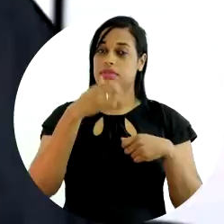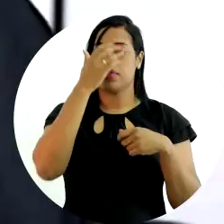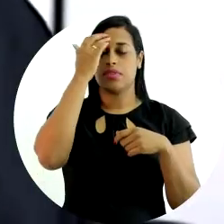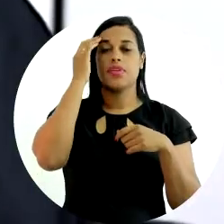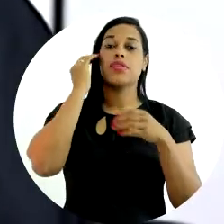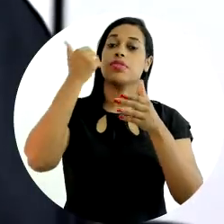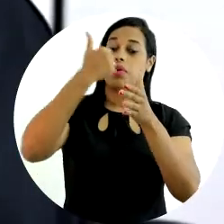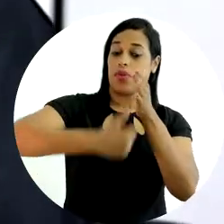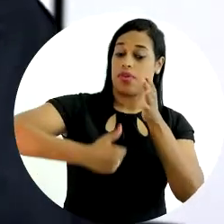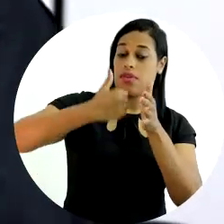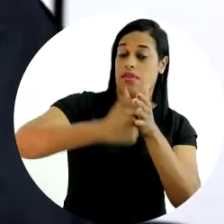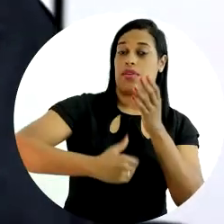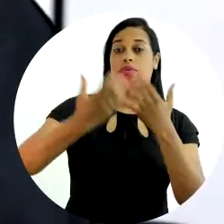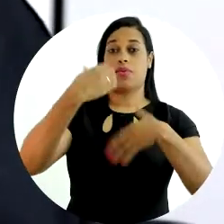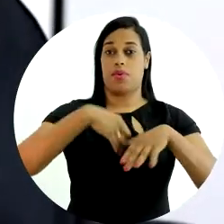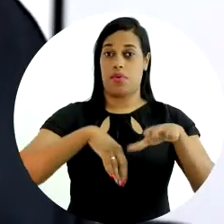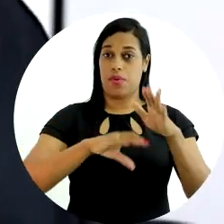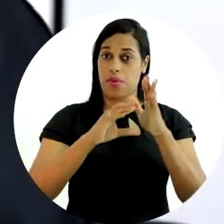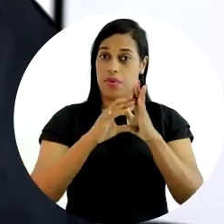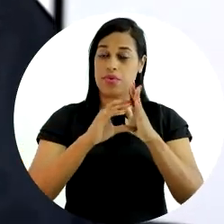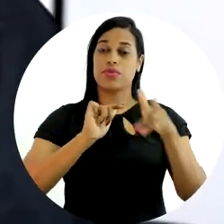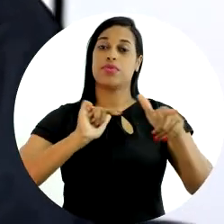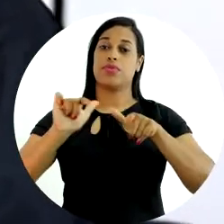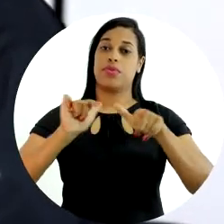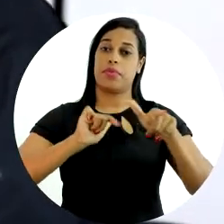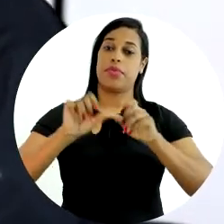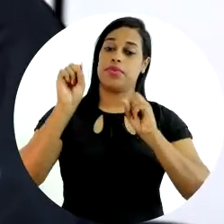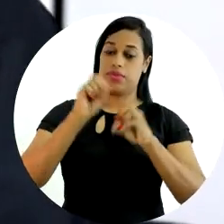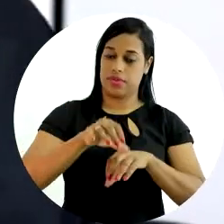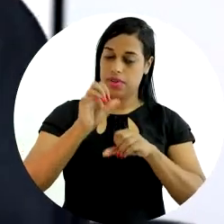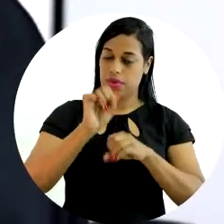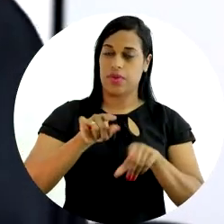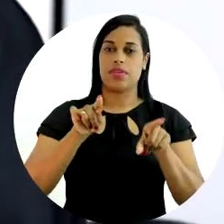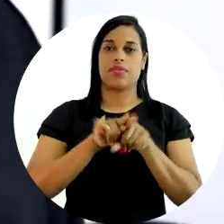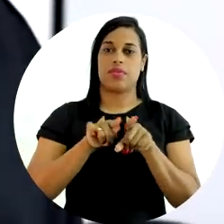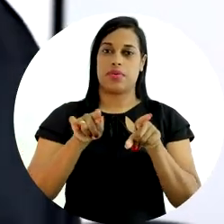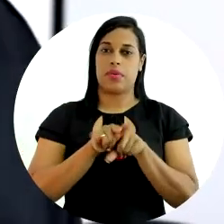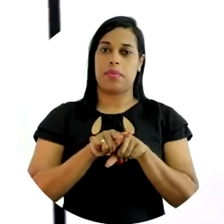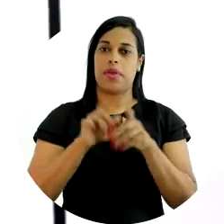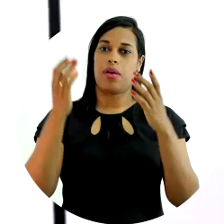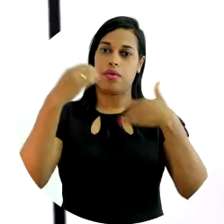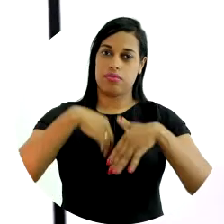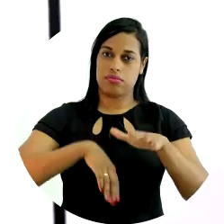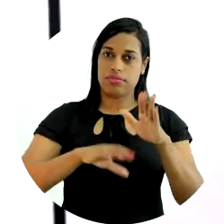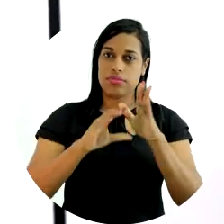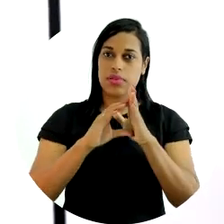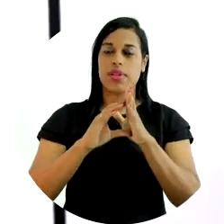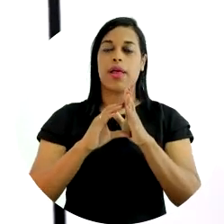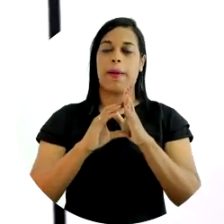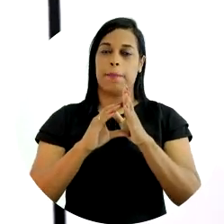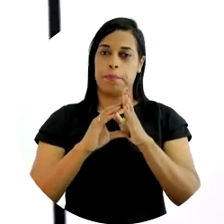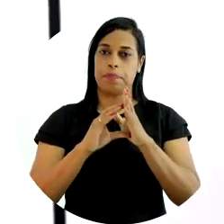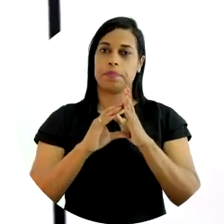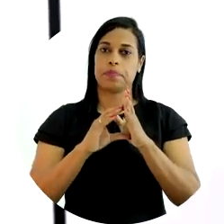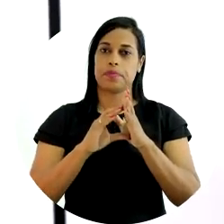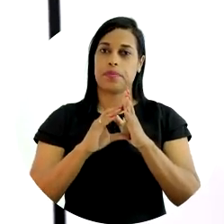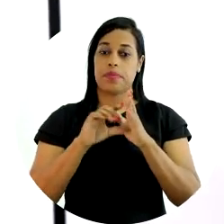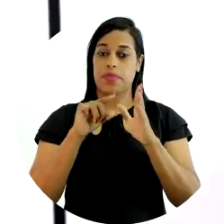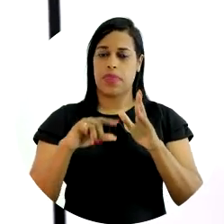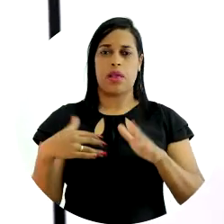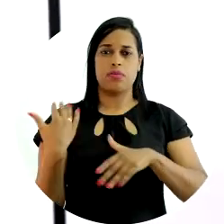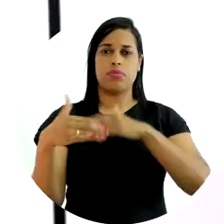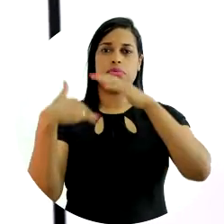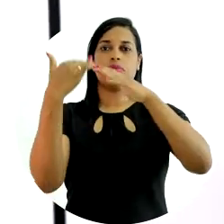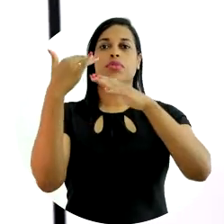professores passaram a ser contratados por meio de concurso público, os trabalhadores em educação passaram a ser contratados por meio de concurso público, então